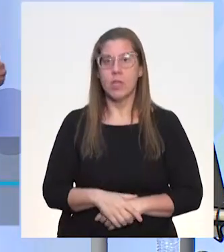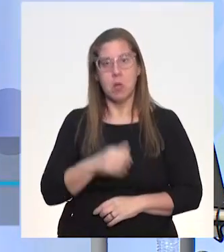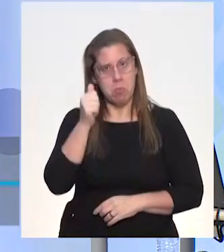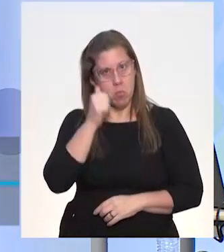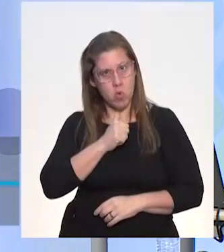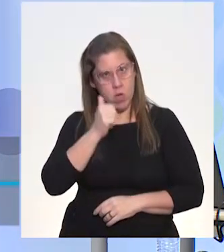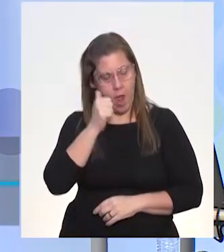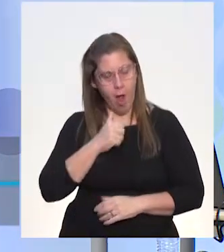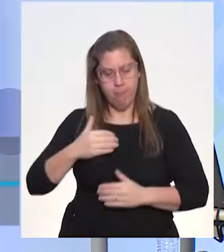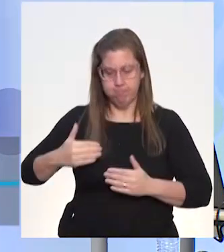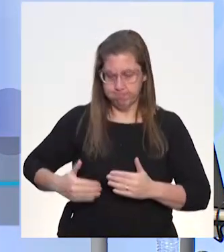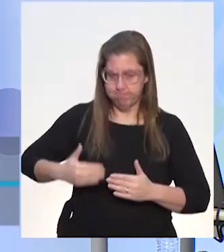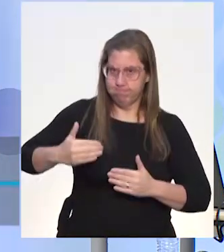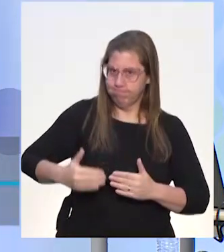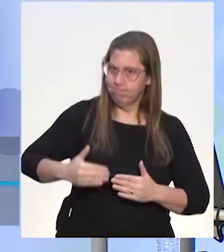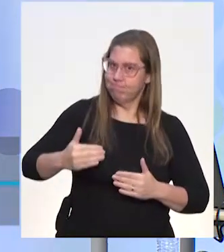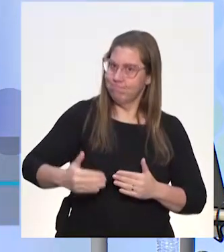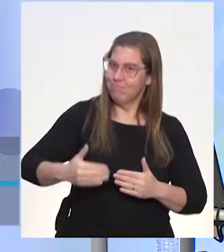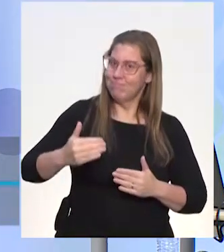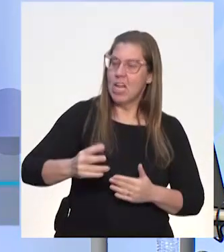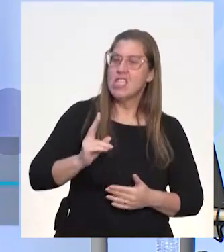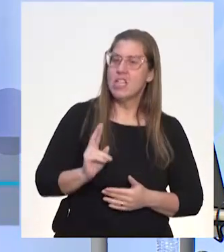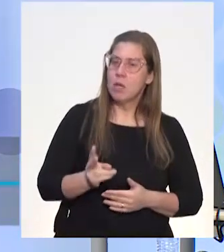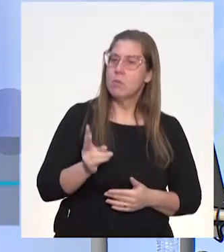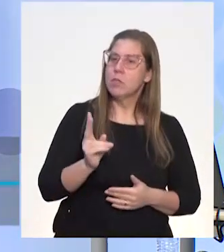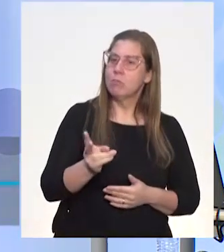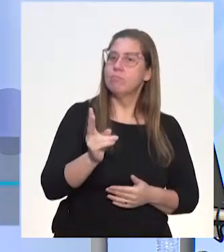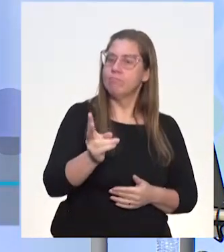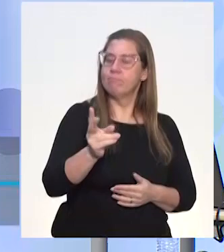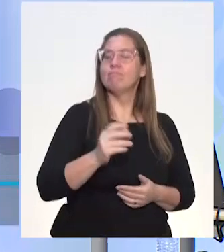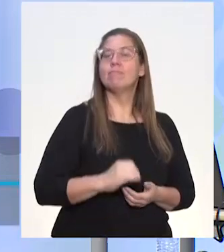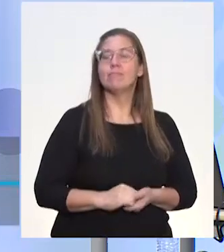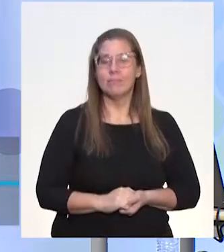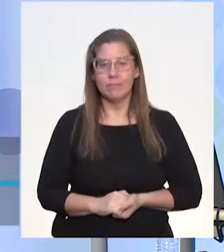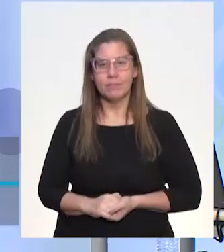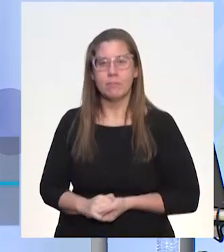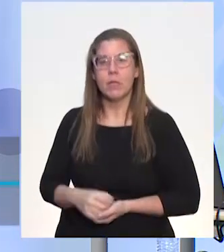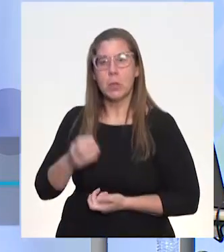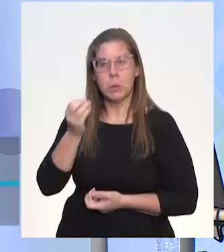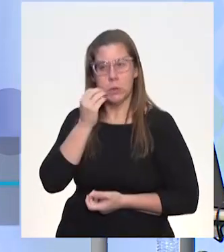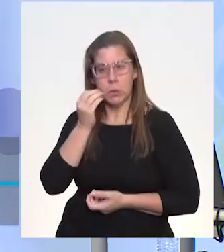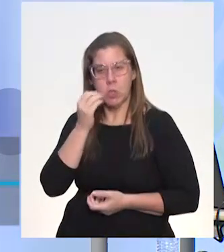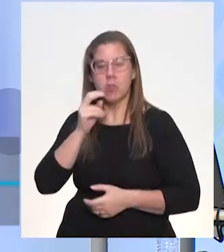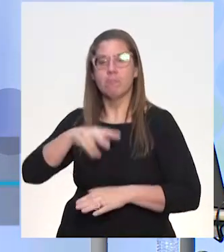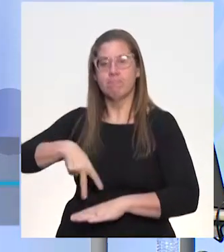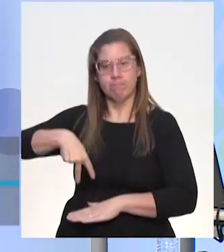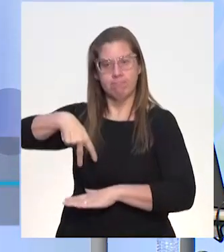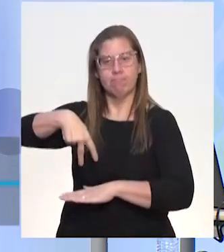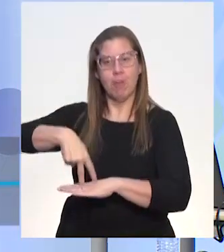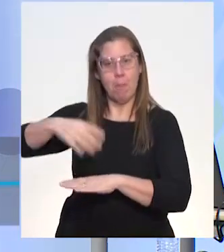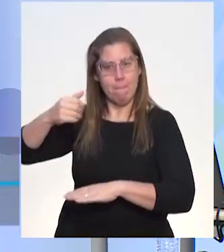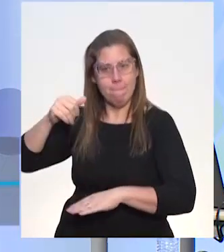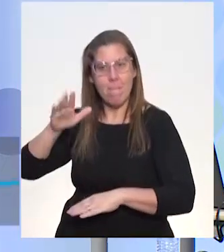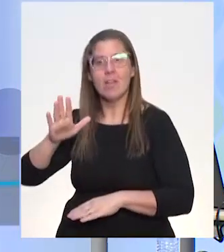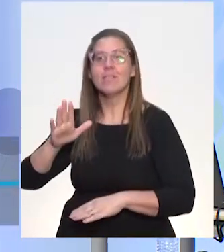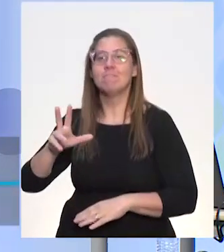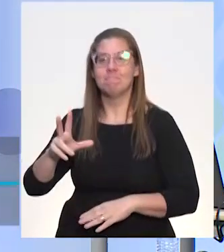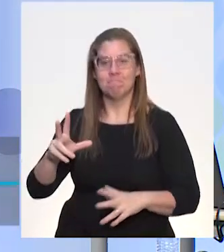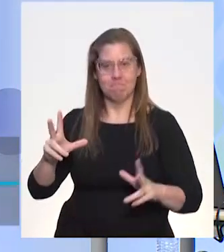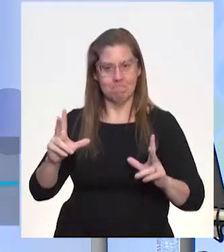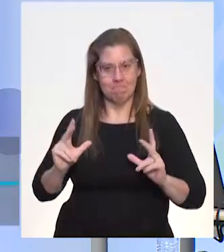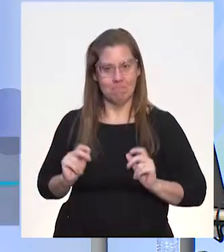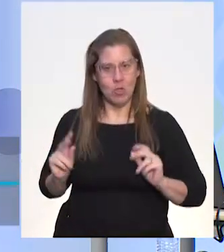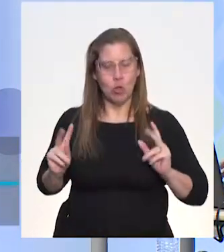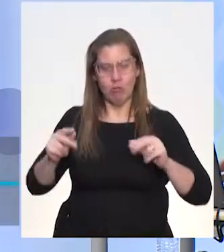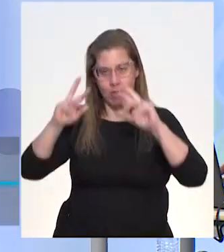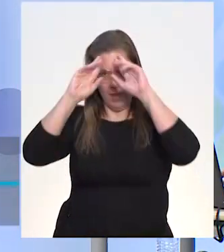mulheres pouco a pouco, cada vez avançando mais, cada vez tendo um protagonismo maior e que merece todo o nosso